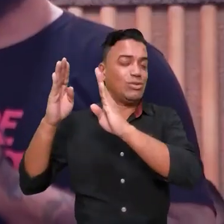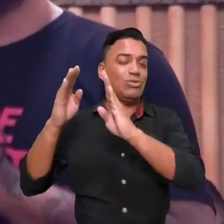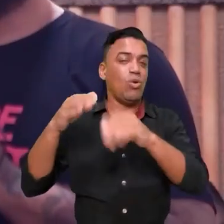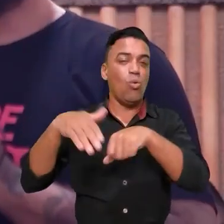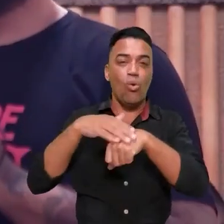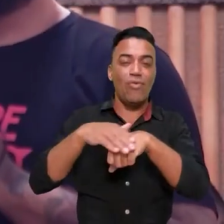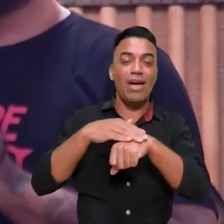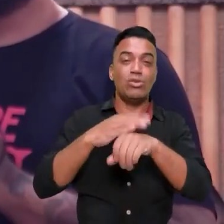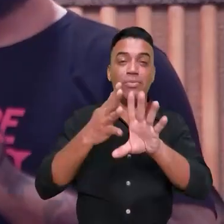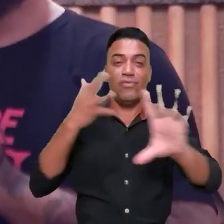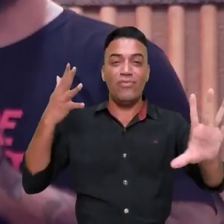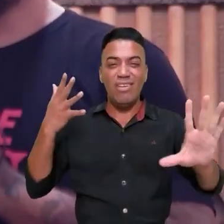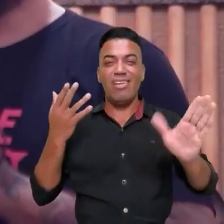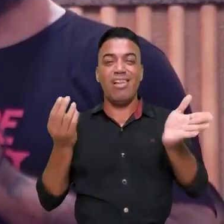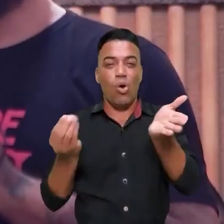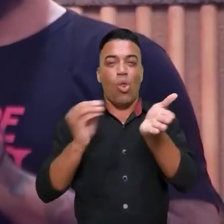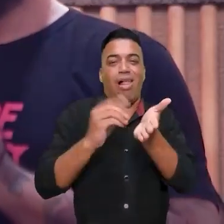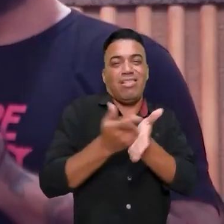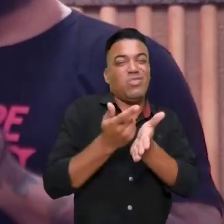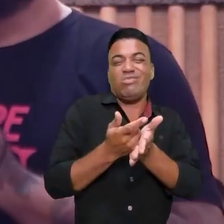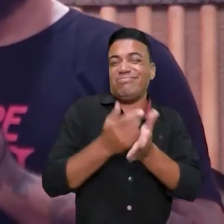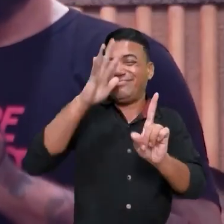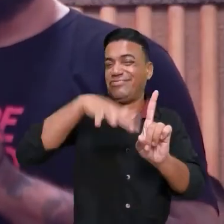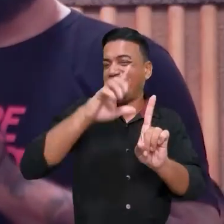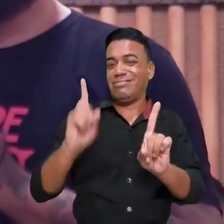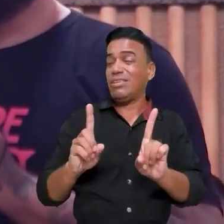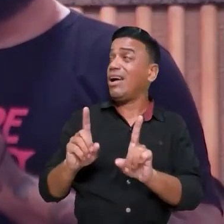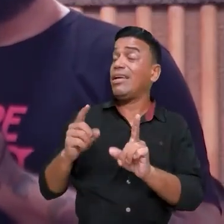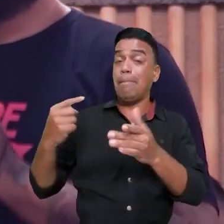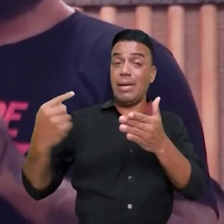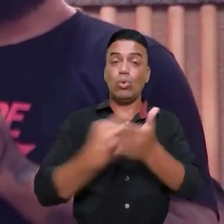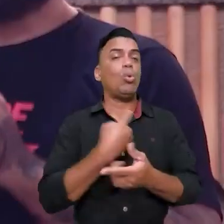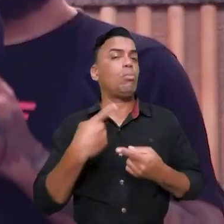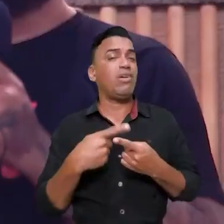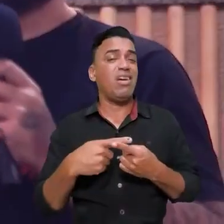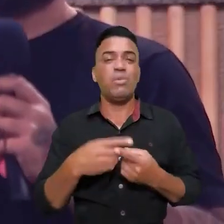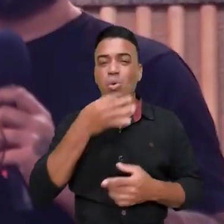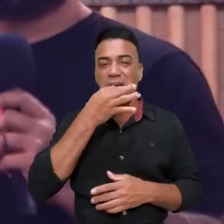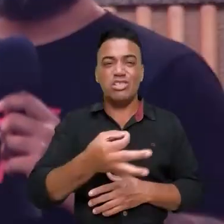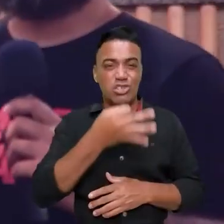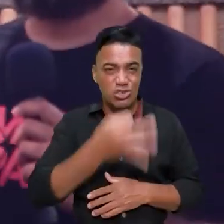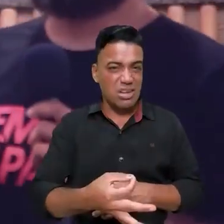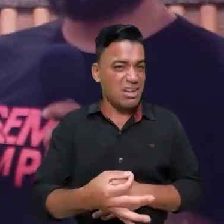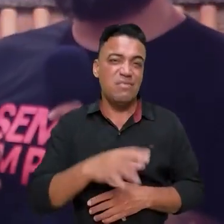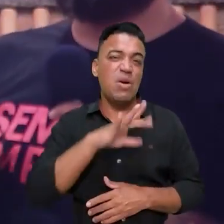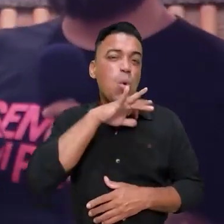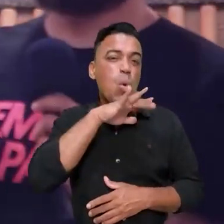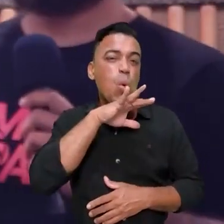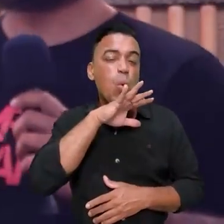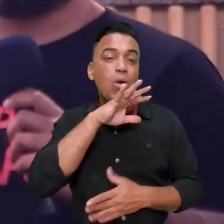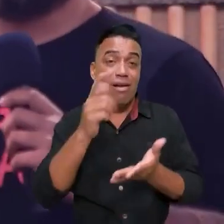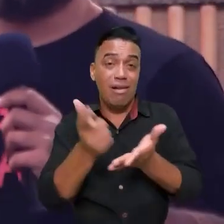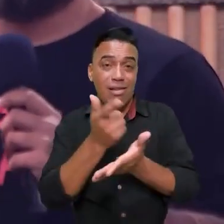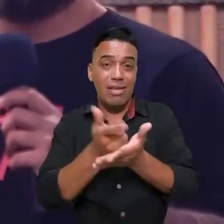autógrafos. E eu falei assim, não sou muito fã de autógrafo. E o Jefferson me perguntou por quê. Eu falei que eu achava muito, muito ruim quando você levava